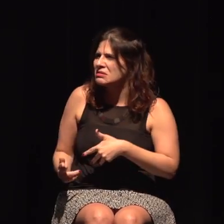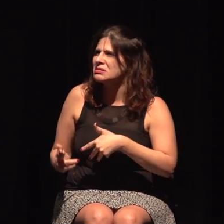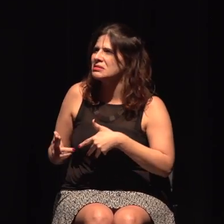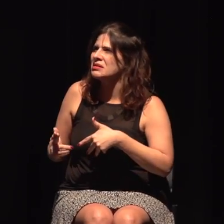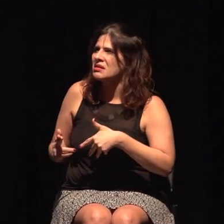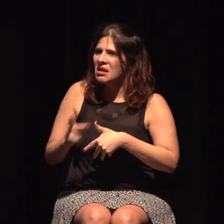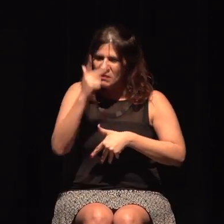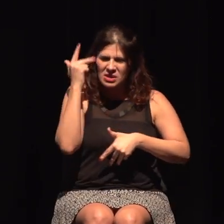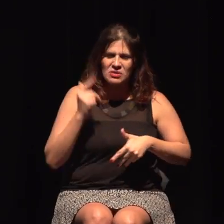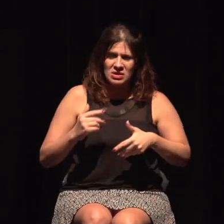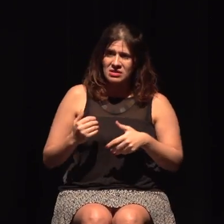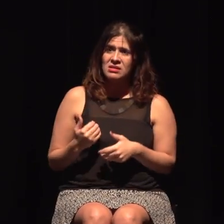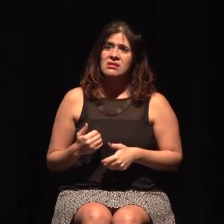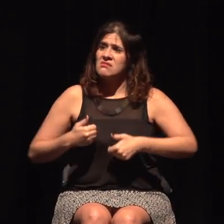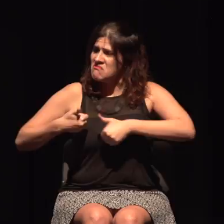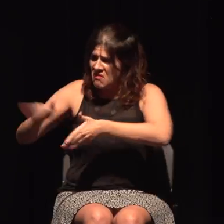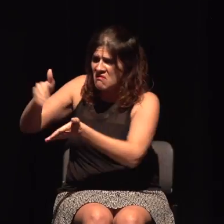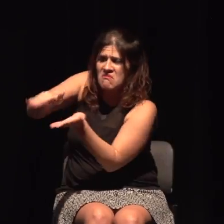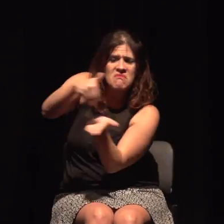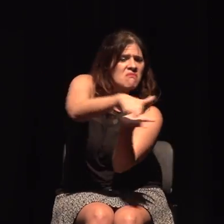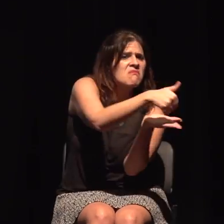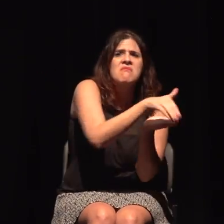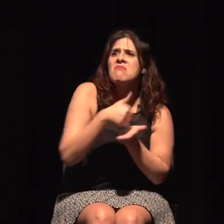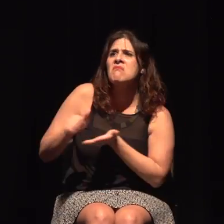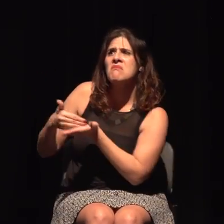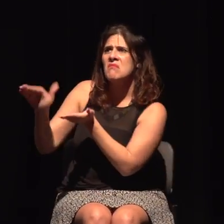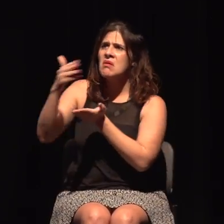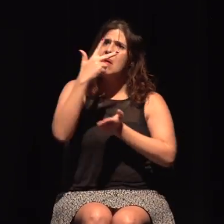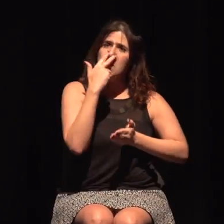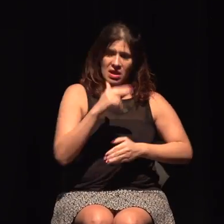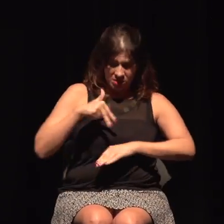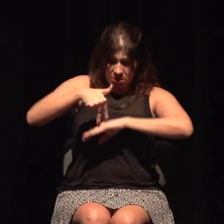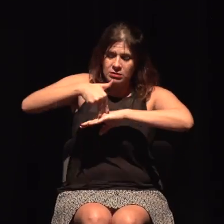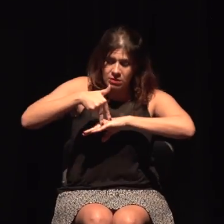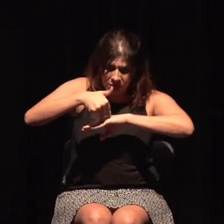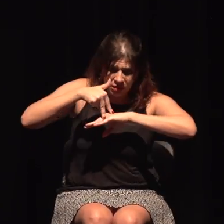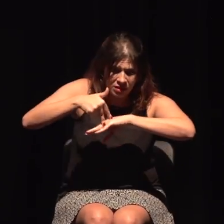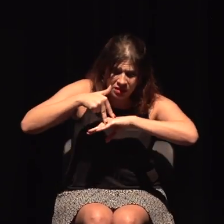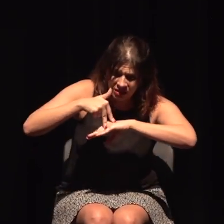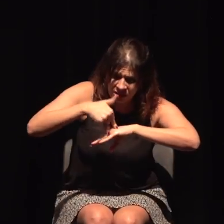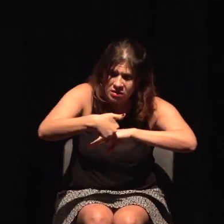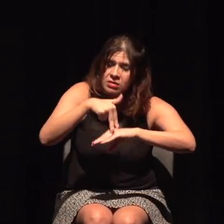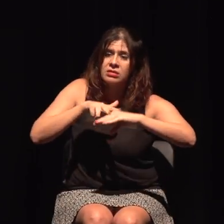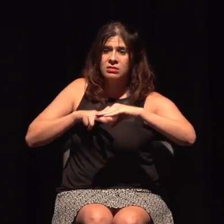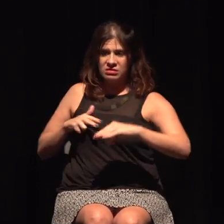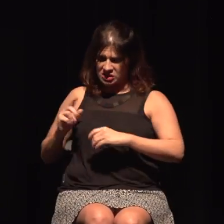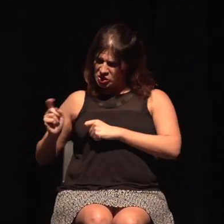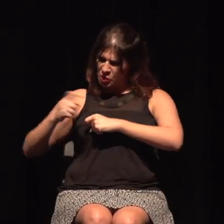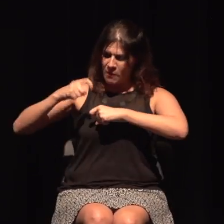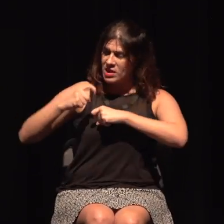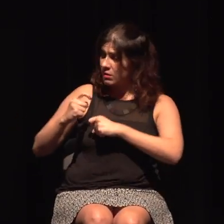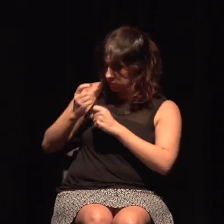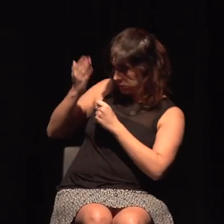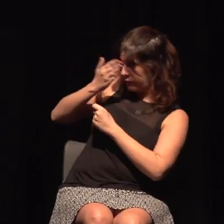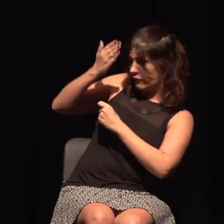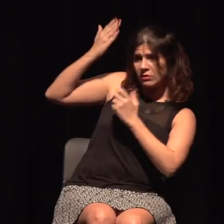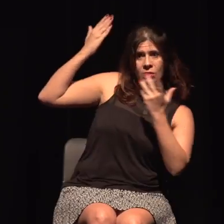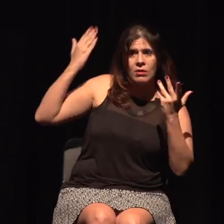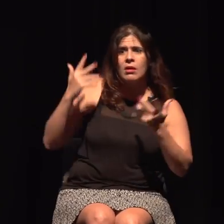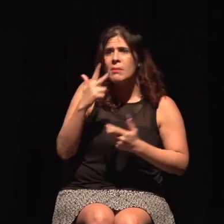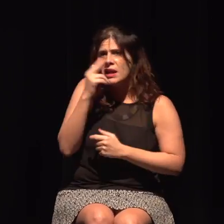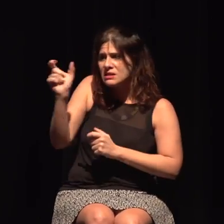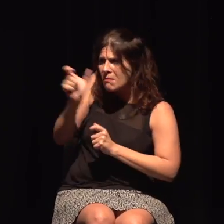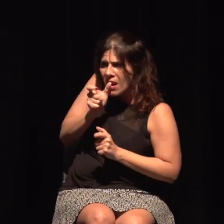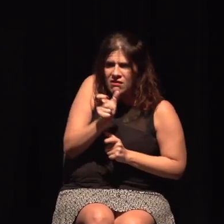fosse urgente tocar todo mundo a pontapés, chocar ovos no despenhadeiro, como se não víssemos a um palmo do olho a pinça do escorpião, como